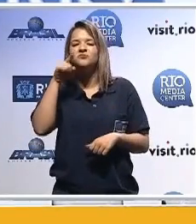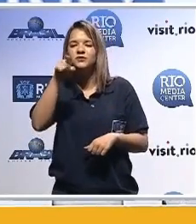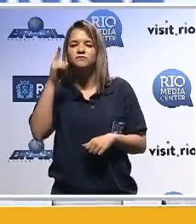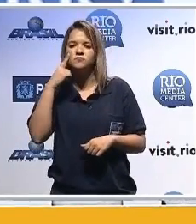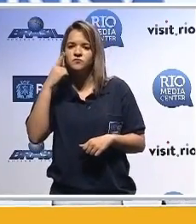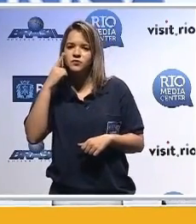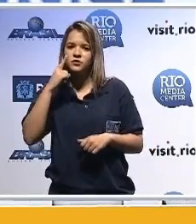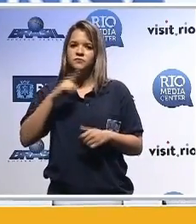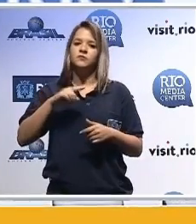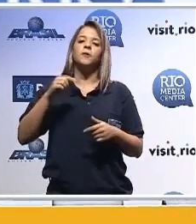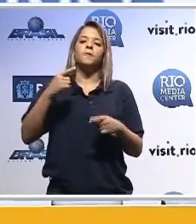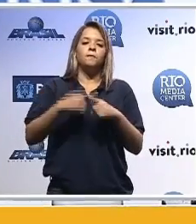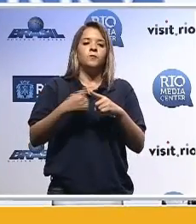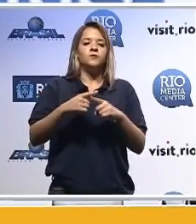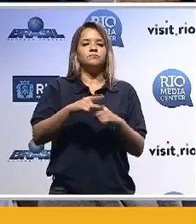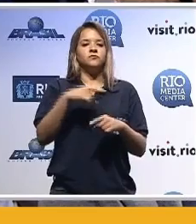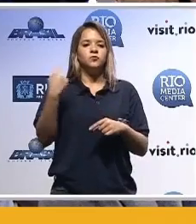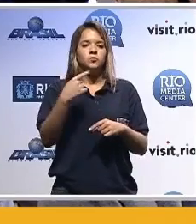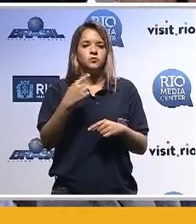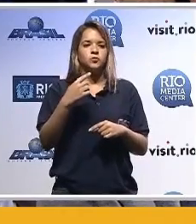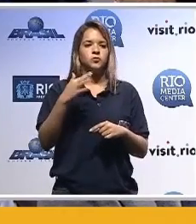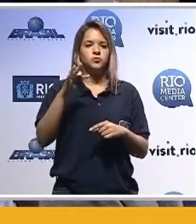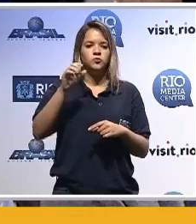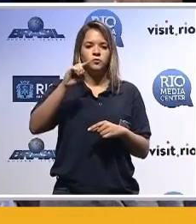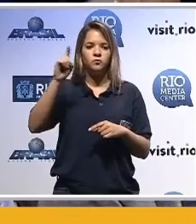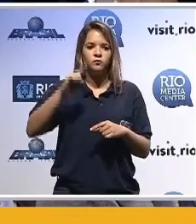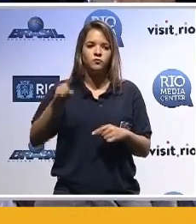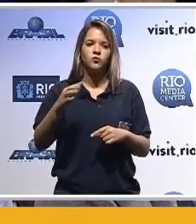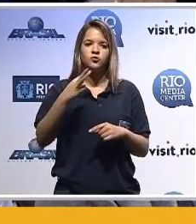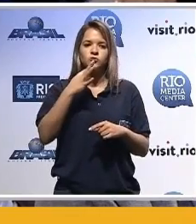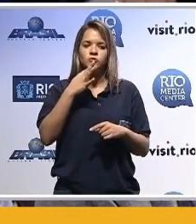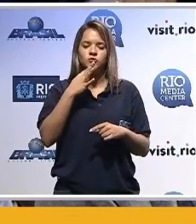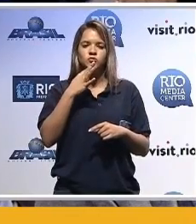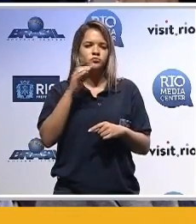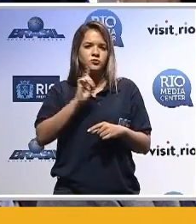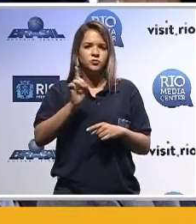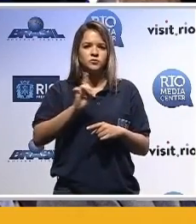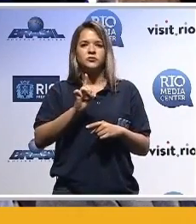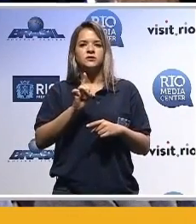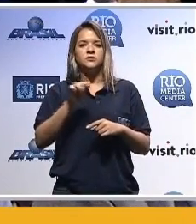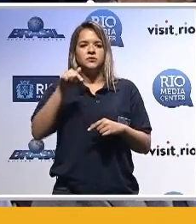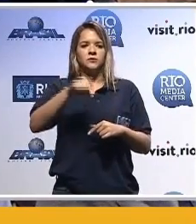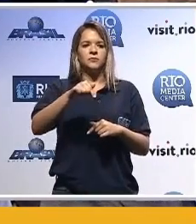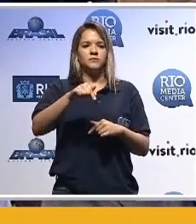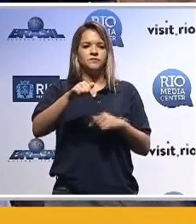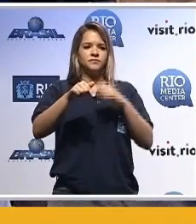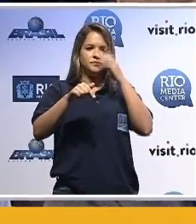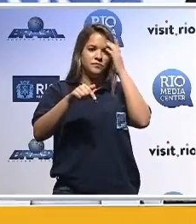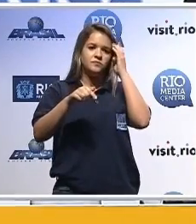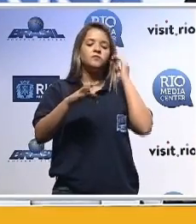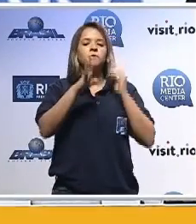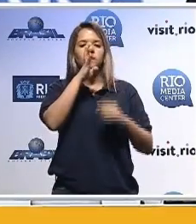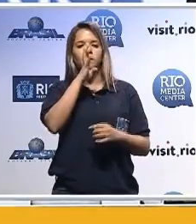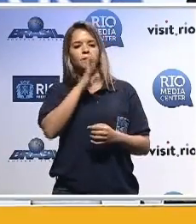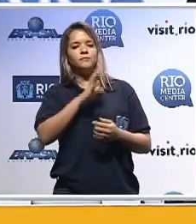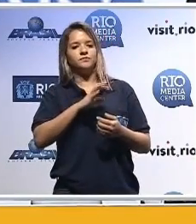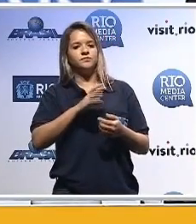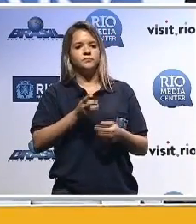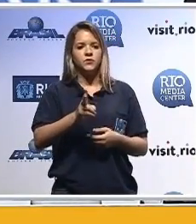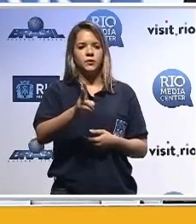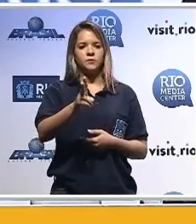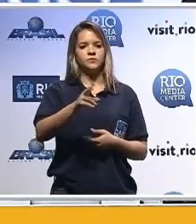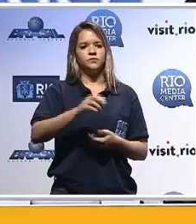Foz, é assim, inclusive... Foz é uma porta de entrada e tem sido, vamos dizer